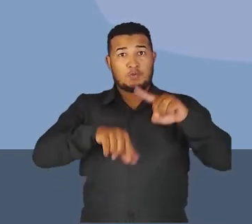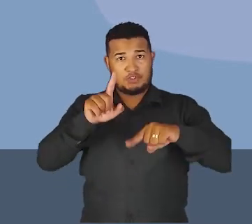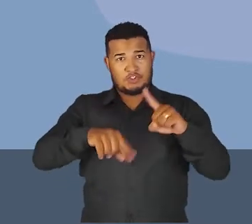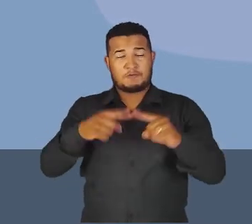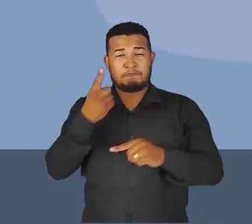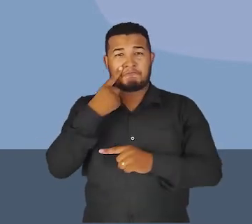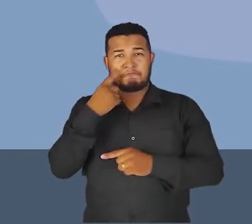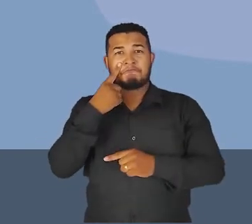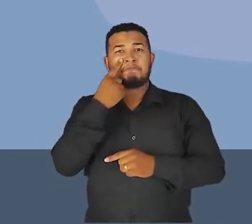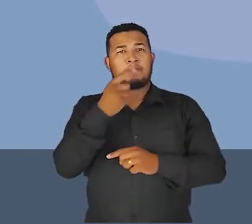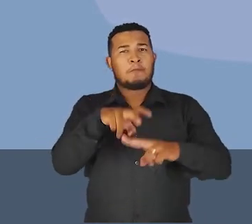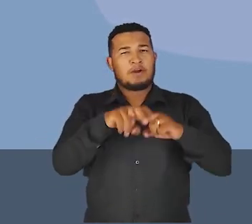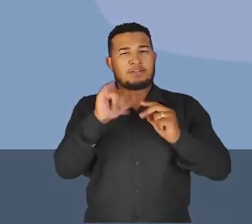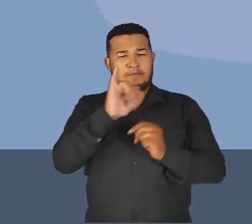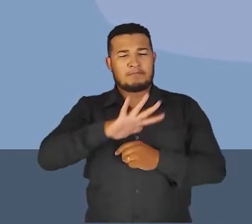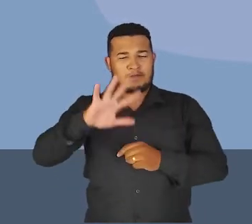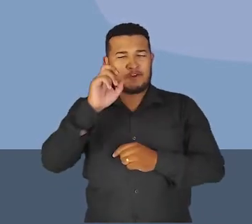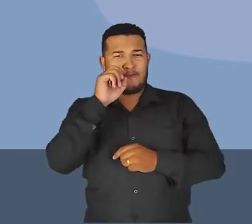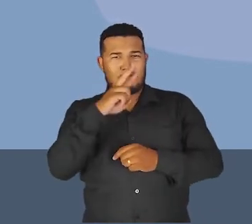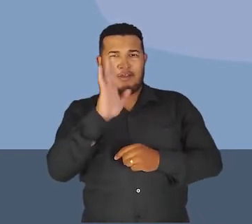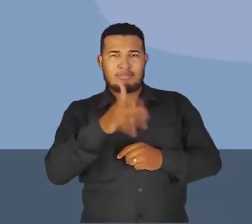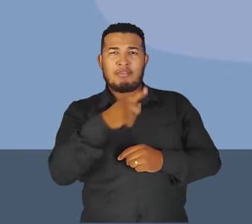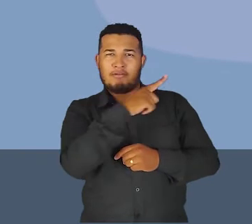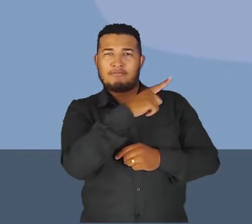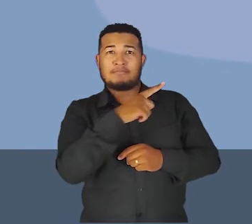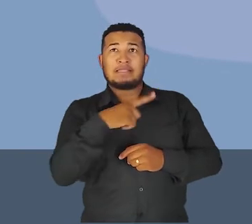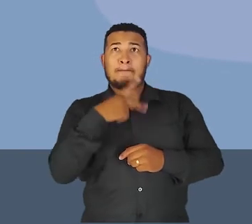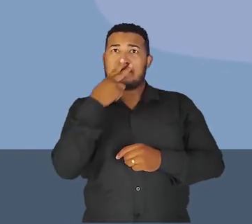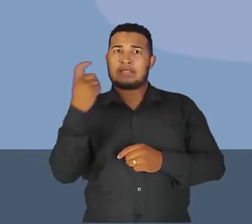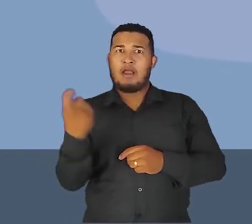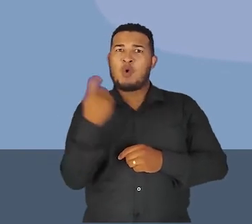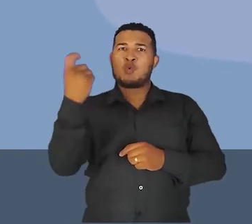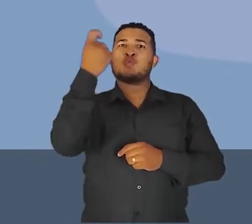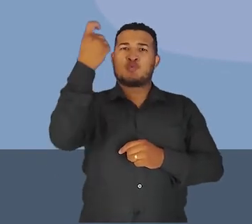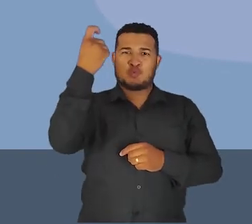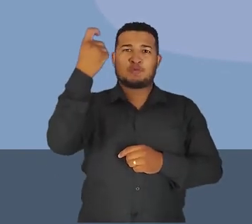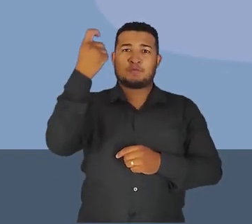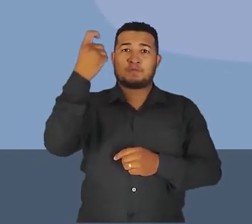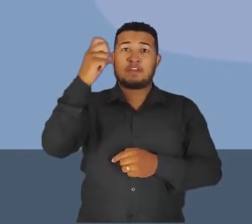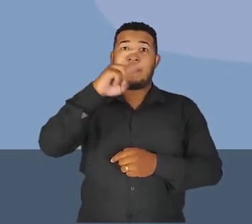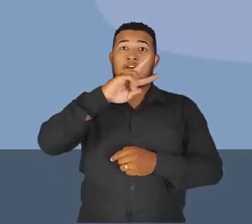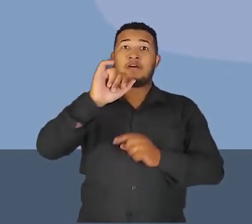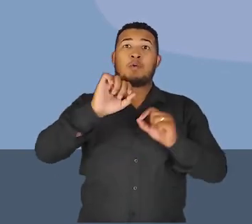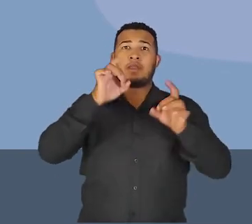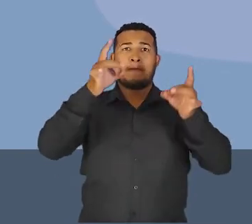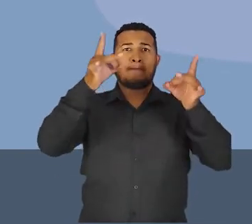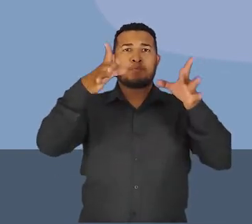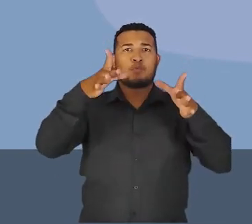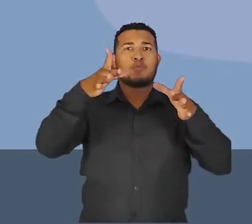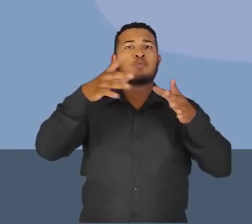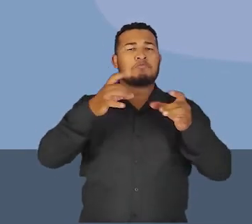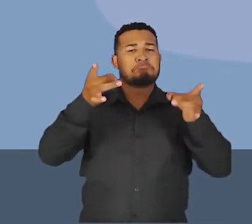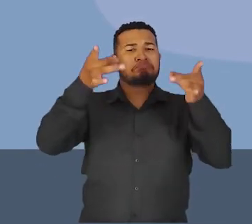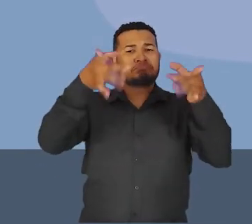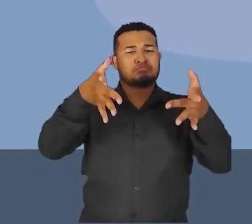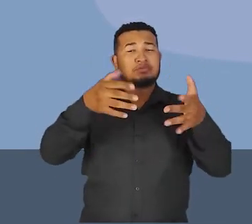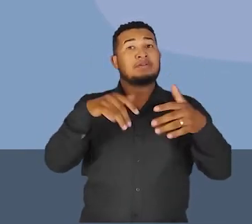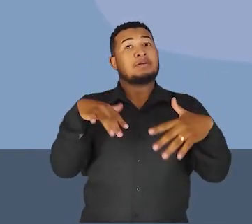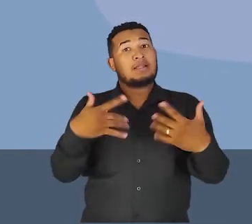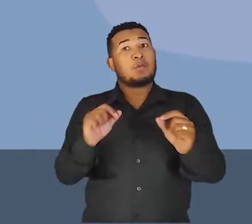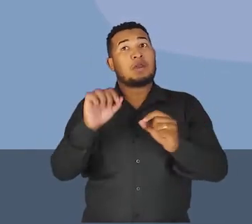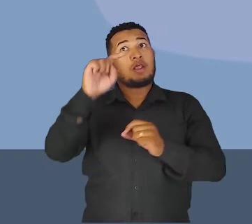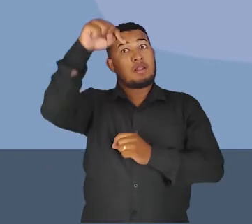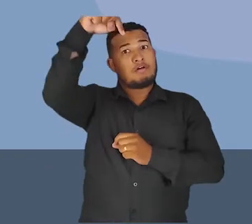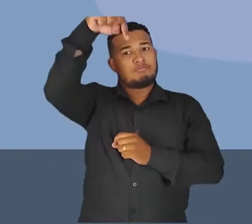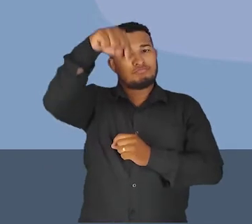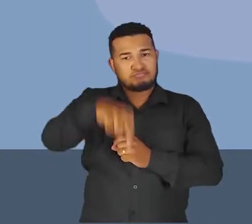ali, pela sua figura você pode ver, que está no alto e ele vai ser abandonado. Então, o deslocamento dele vai